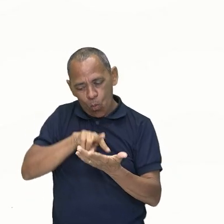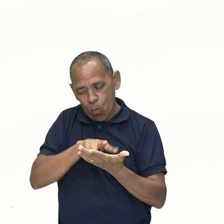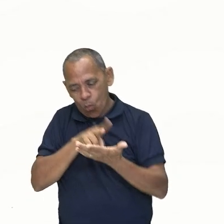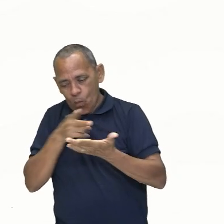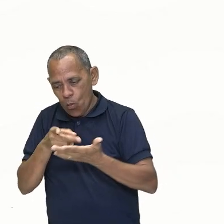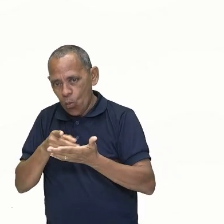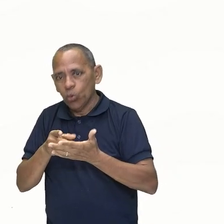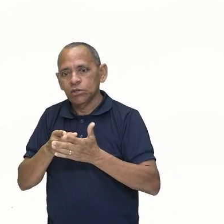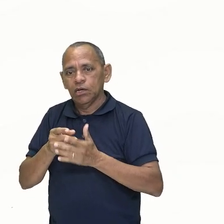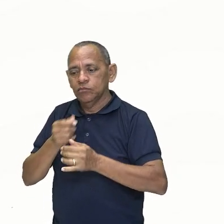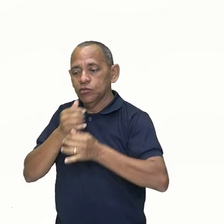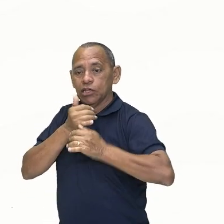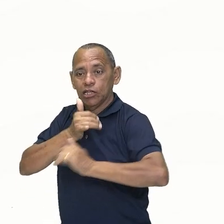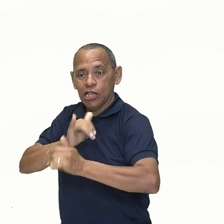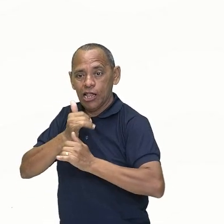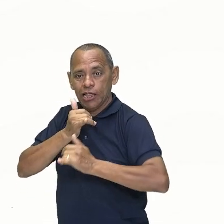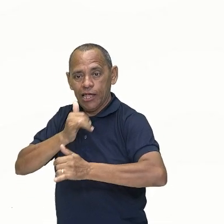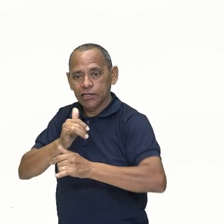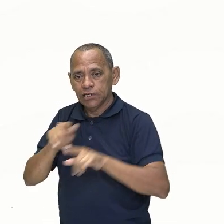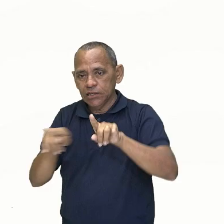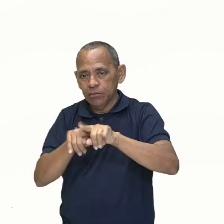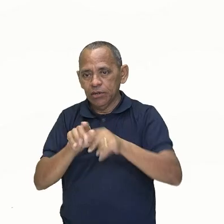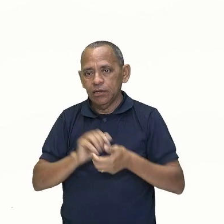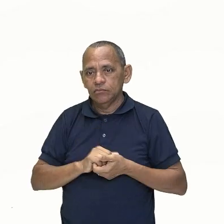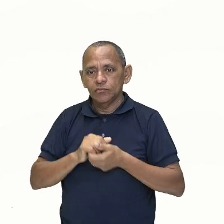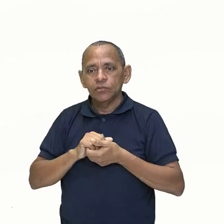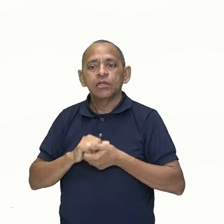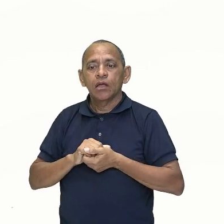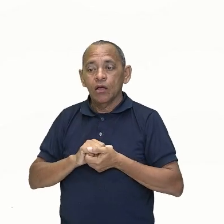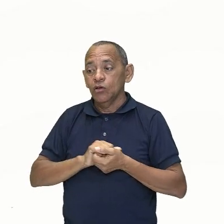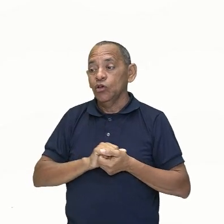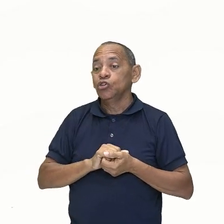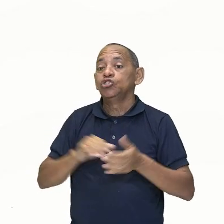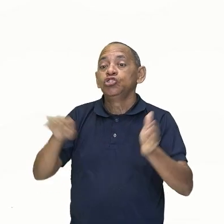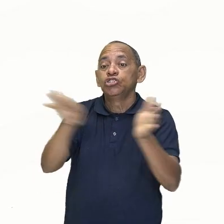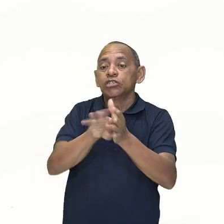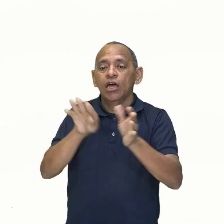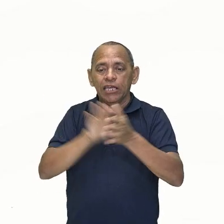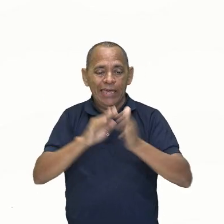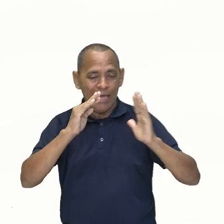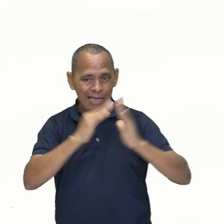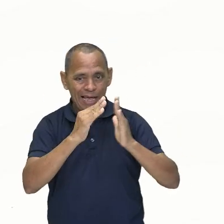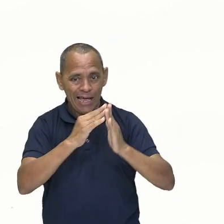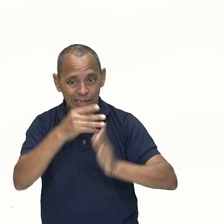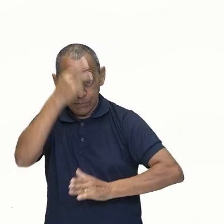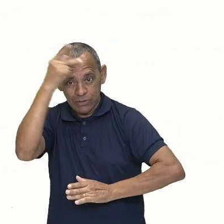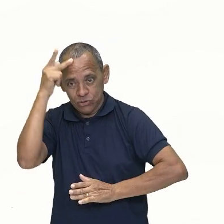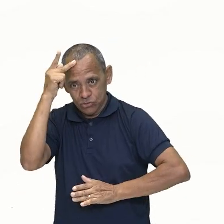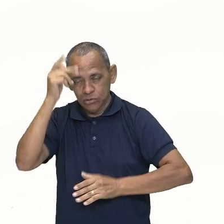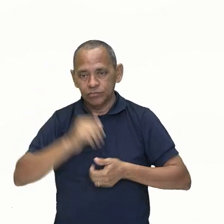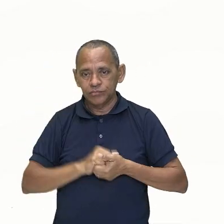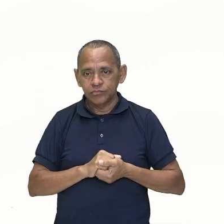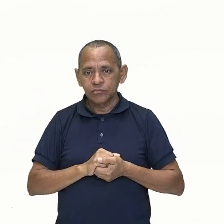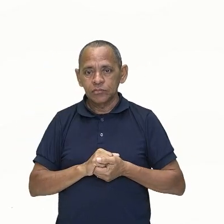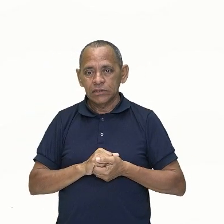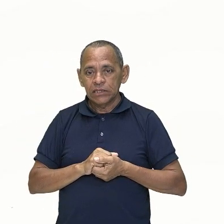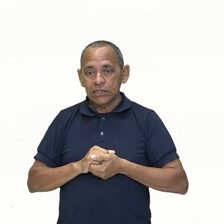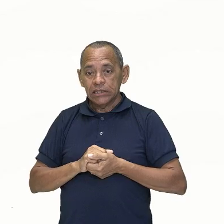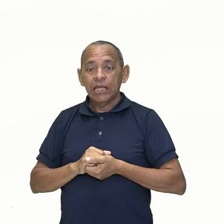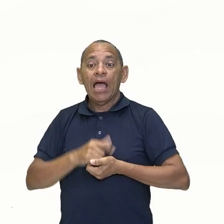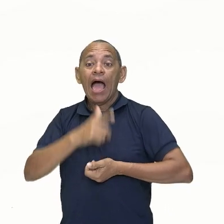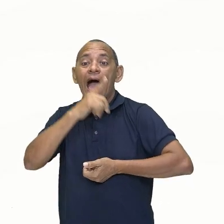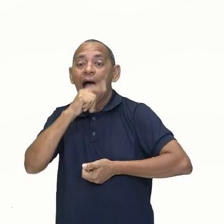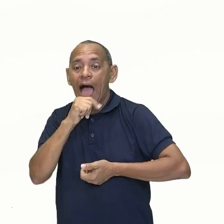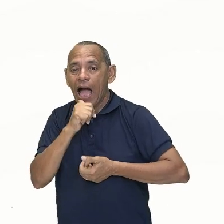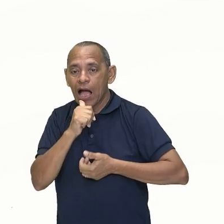rede elétrica, né? Que para chegar até a casa dos usuários, né? Veja que a água depois ela é descartada aqui